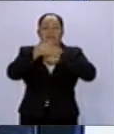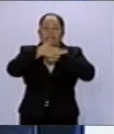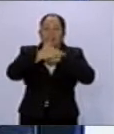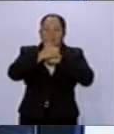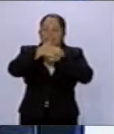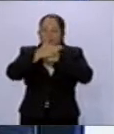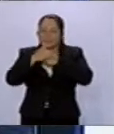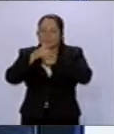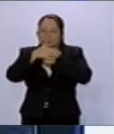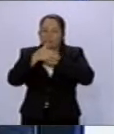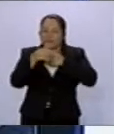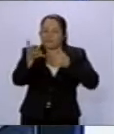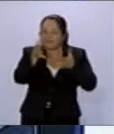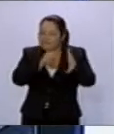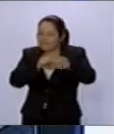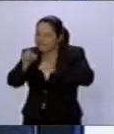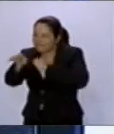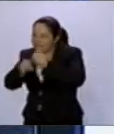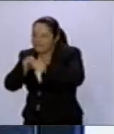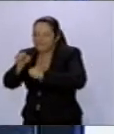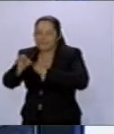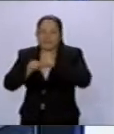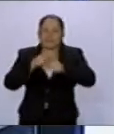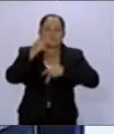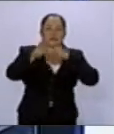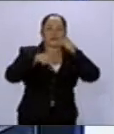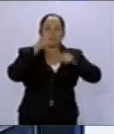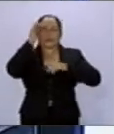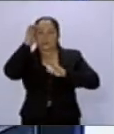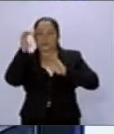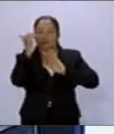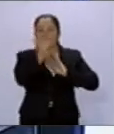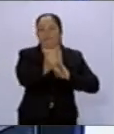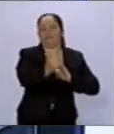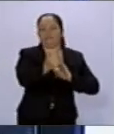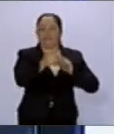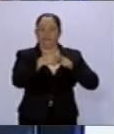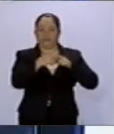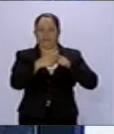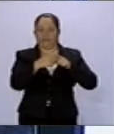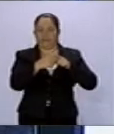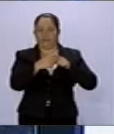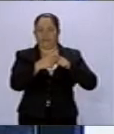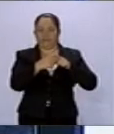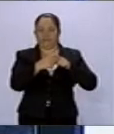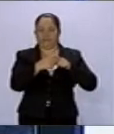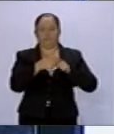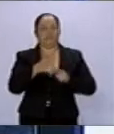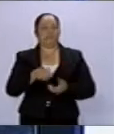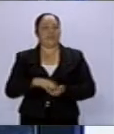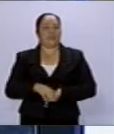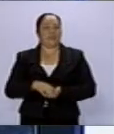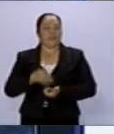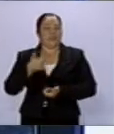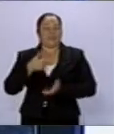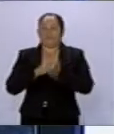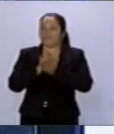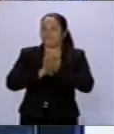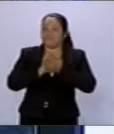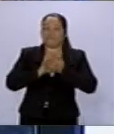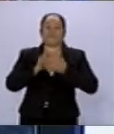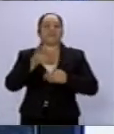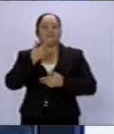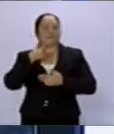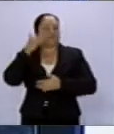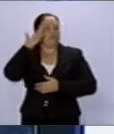o acolhimento com que essa população tem recebido esses profissionais médicos então nós estamos muito ansiosos da nossa